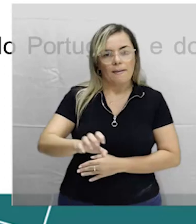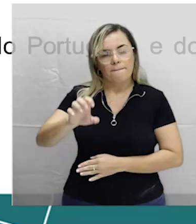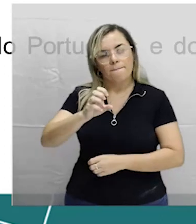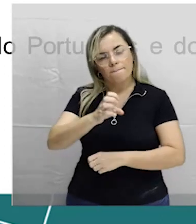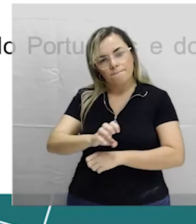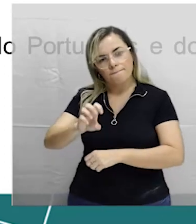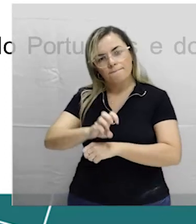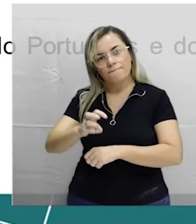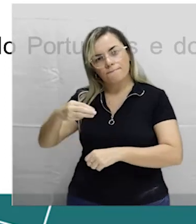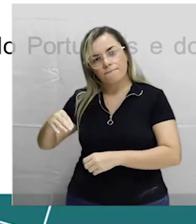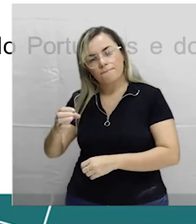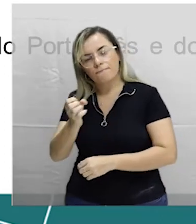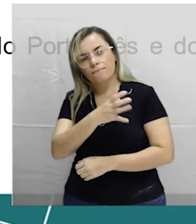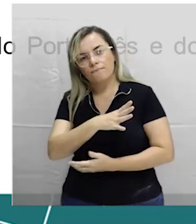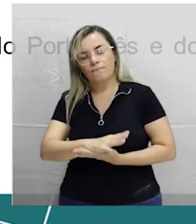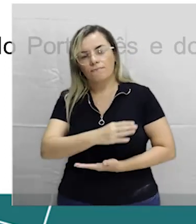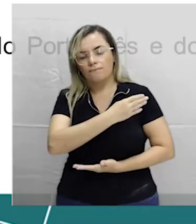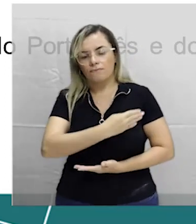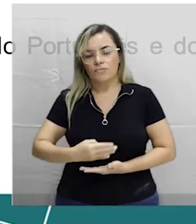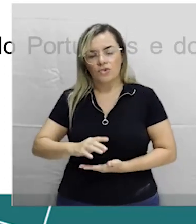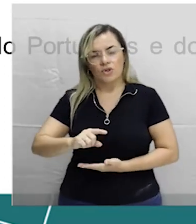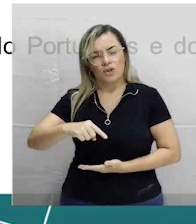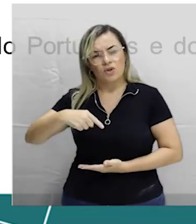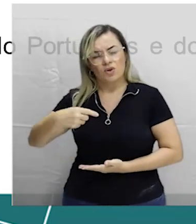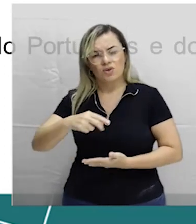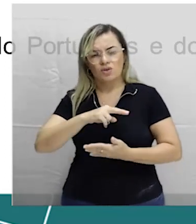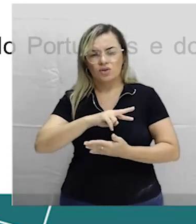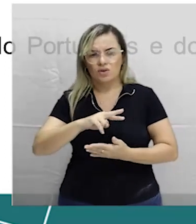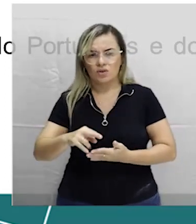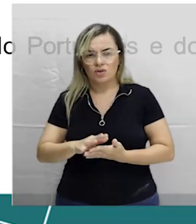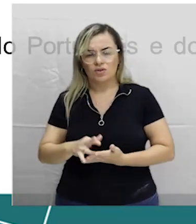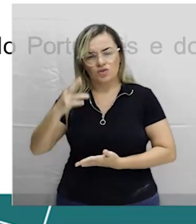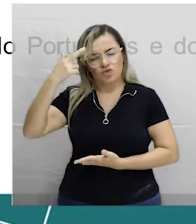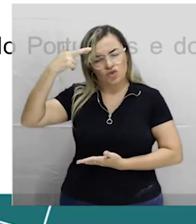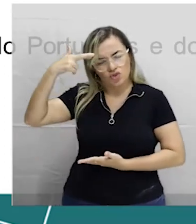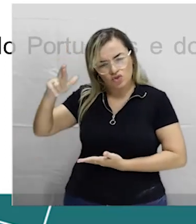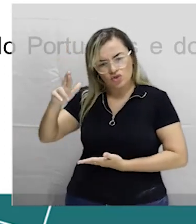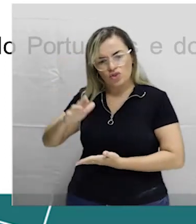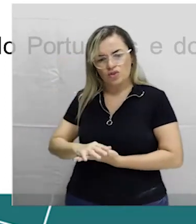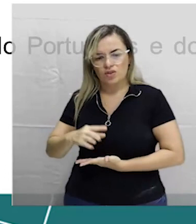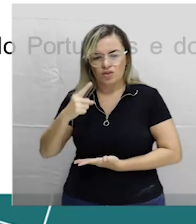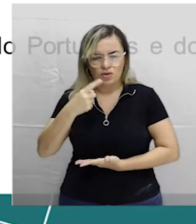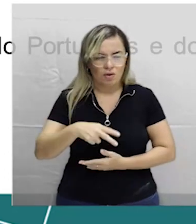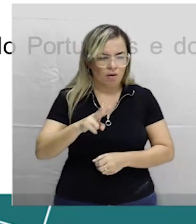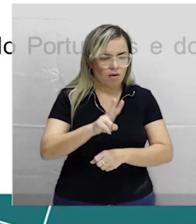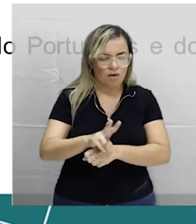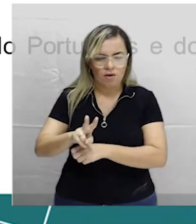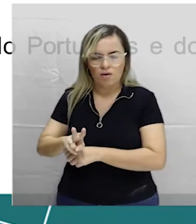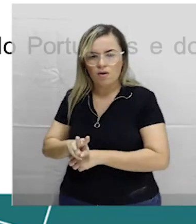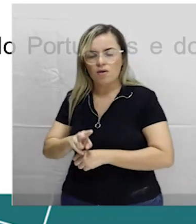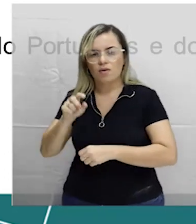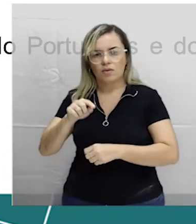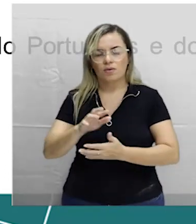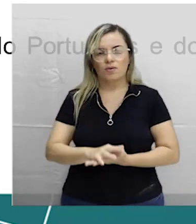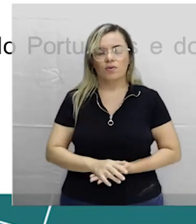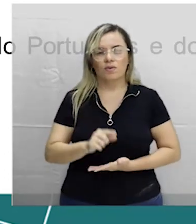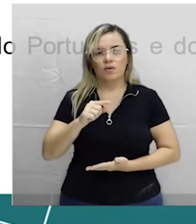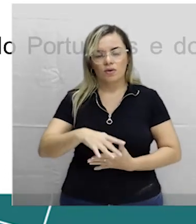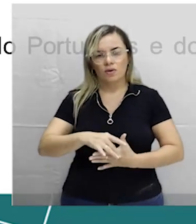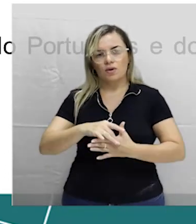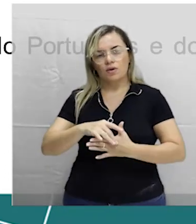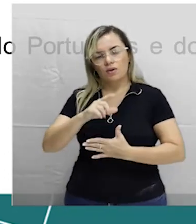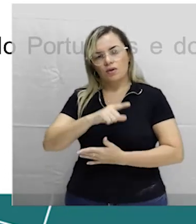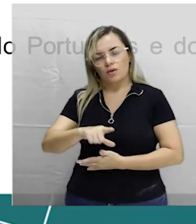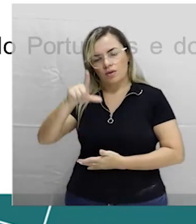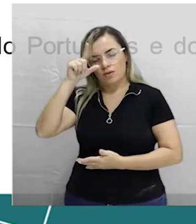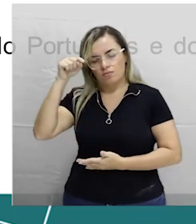novo governador e outros representantes, outras autoridades, para representar os seus